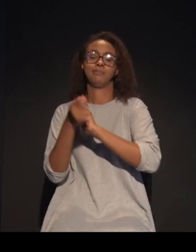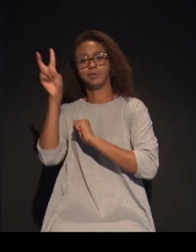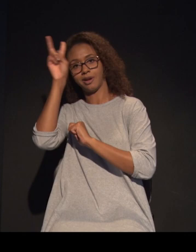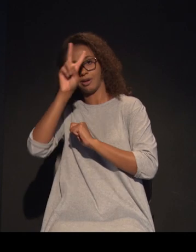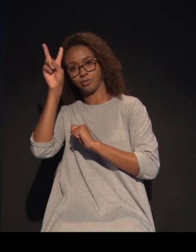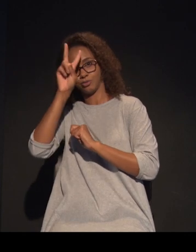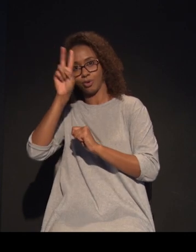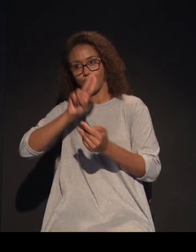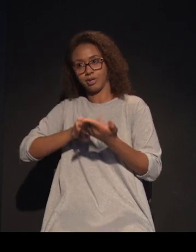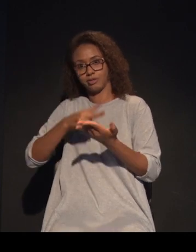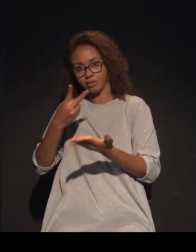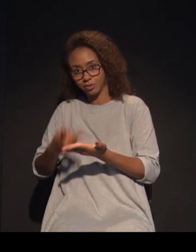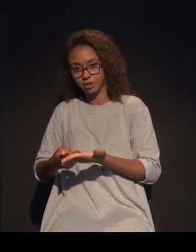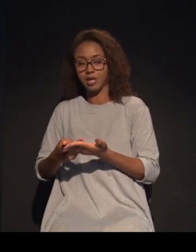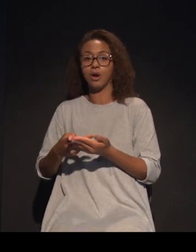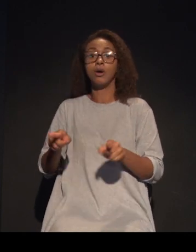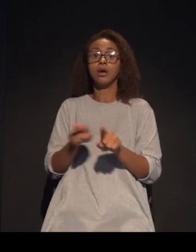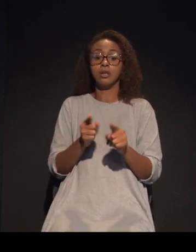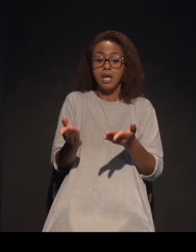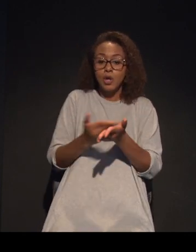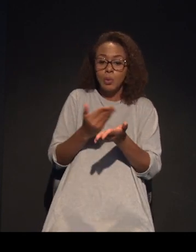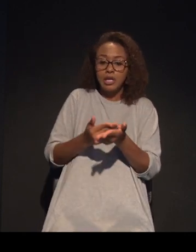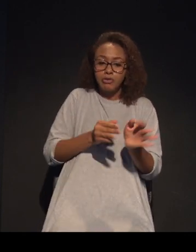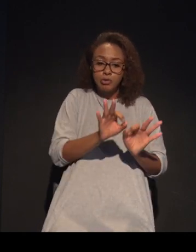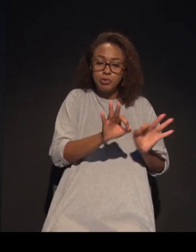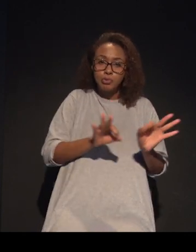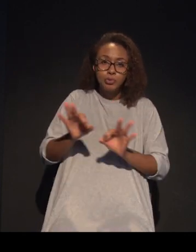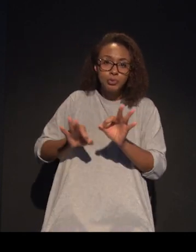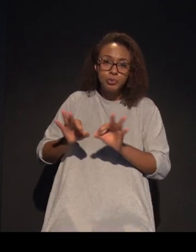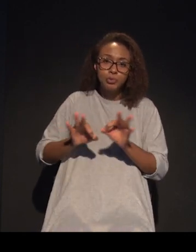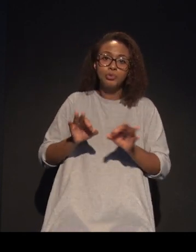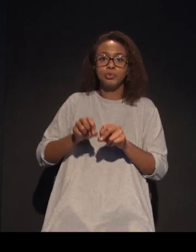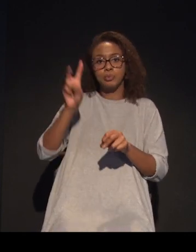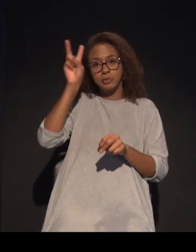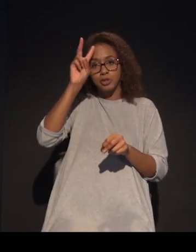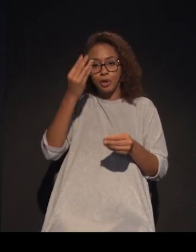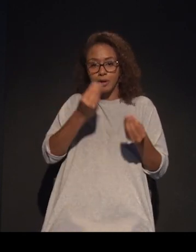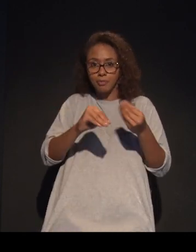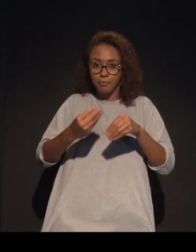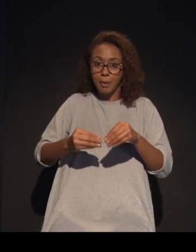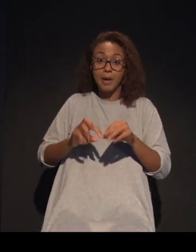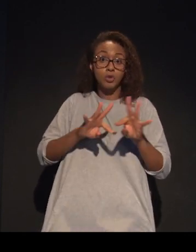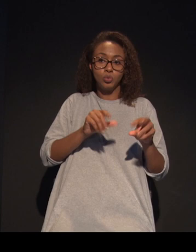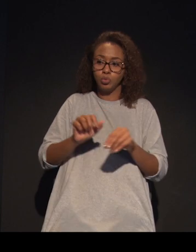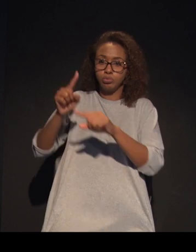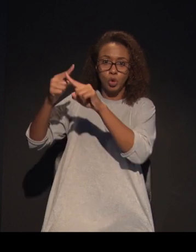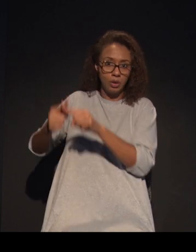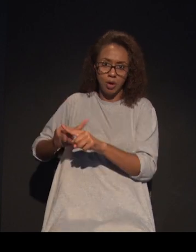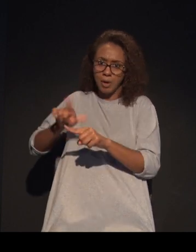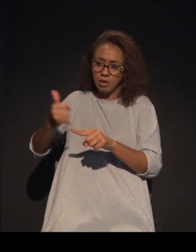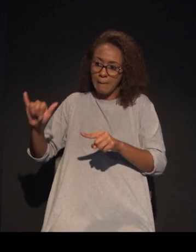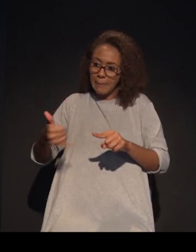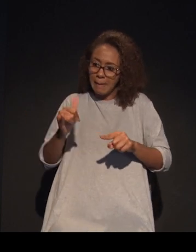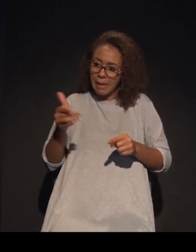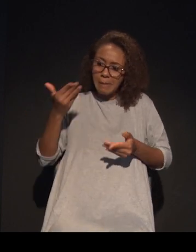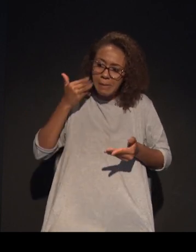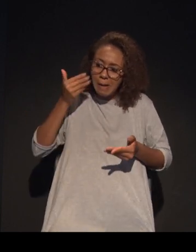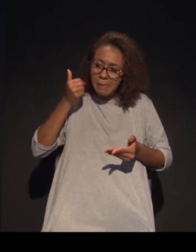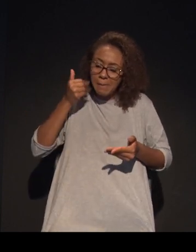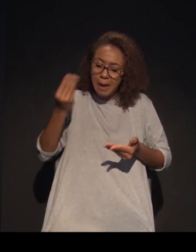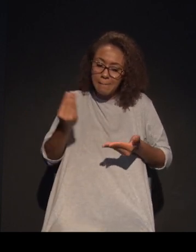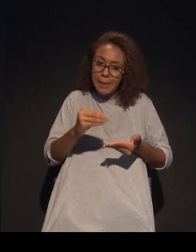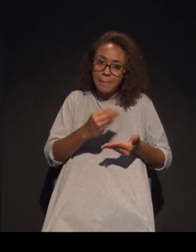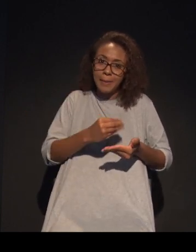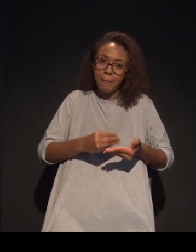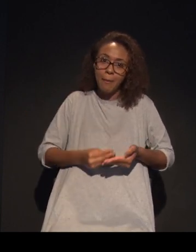campeonato a elaboração do livro didático da história coletado no campeonato o desenho animado da história que ficaram em